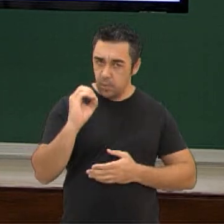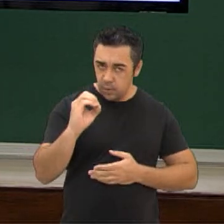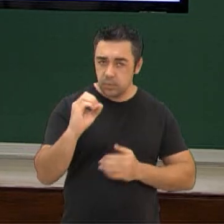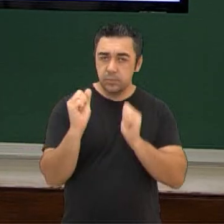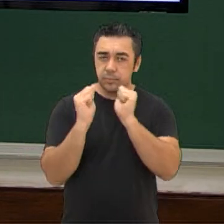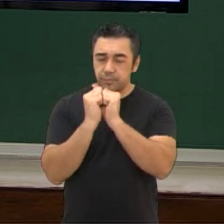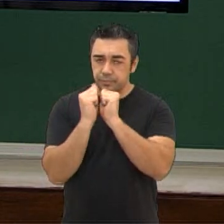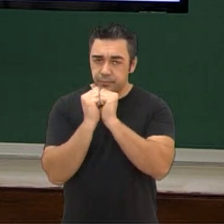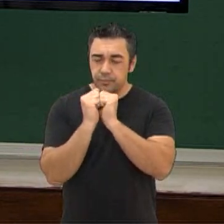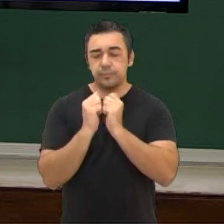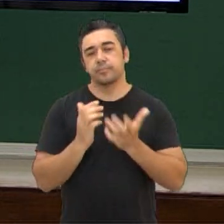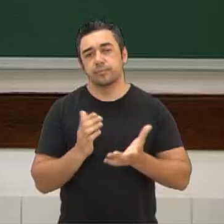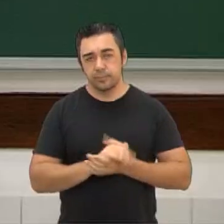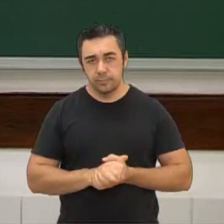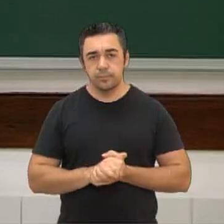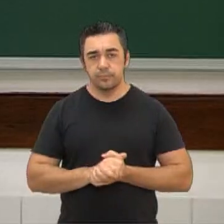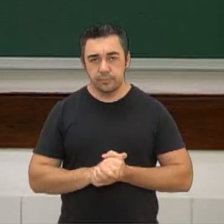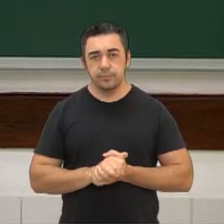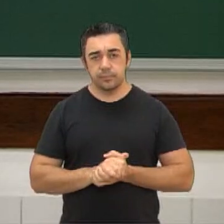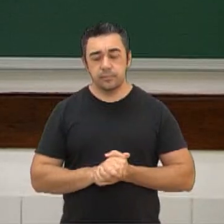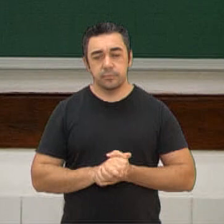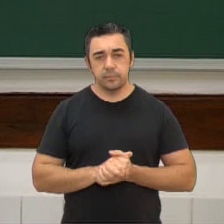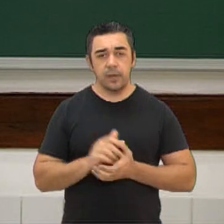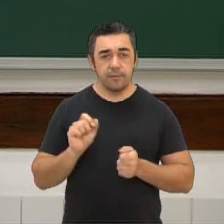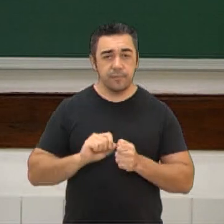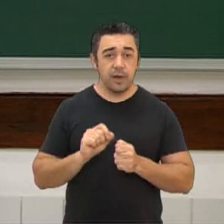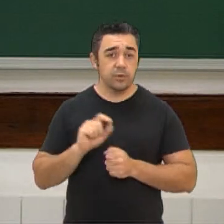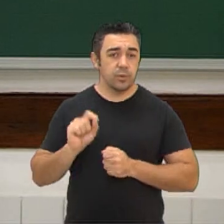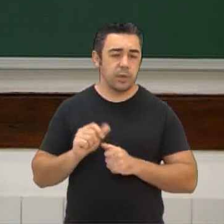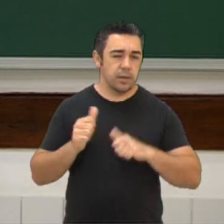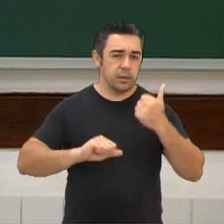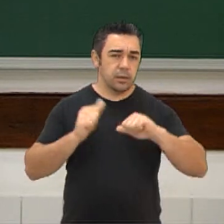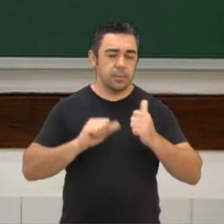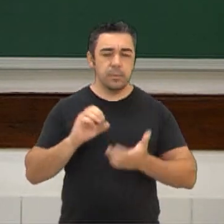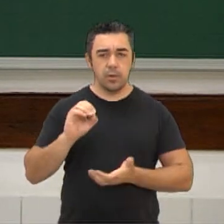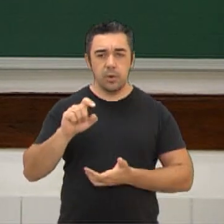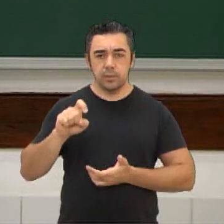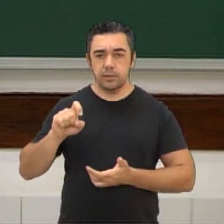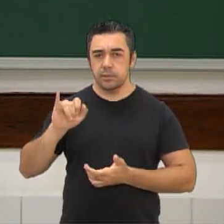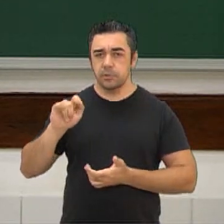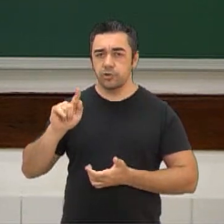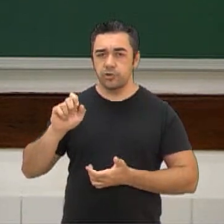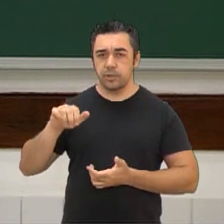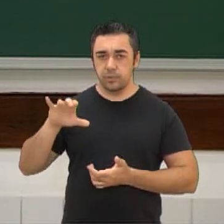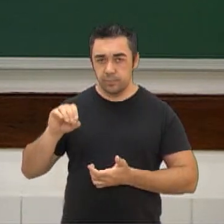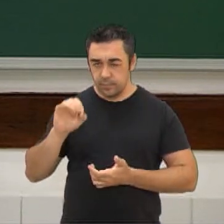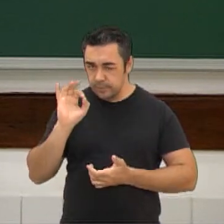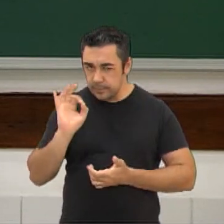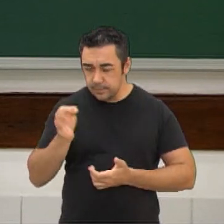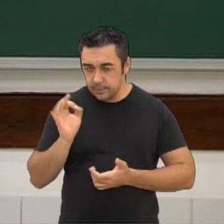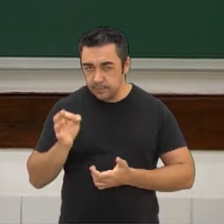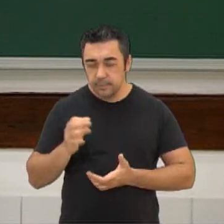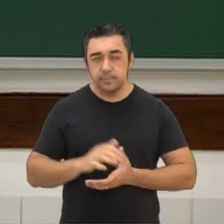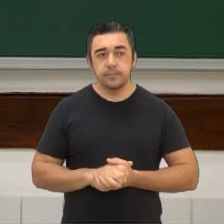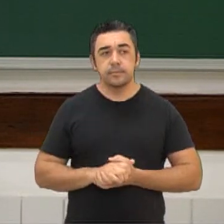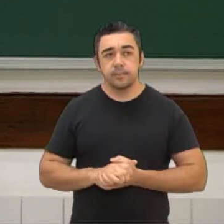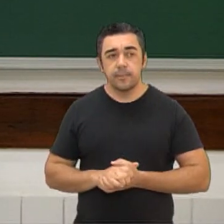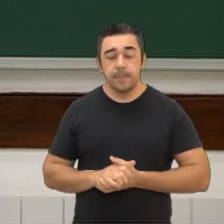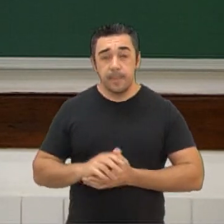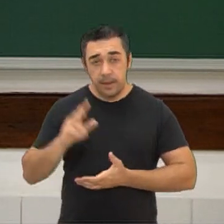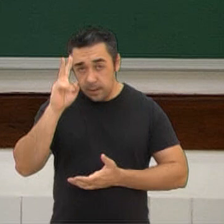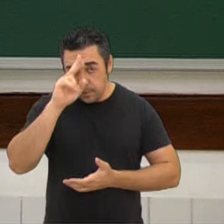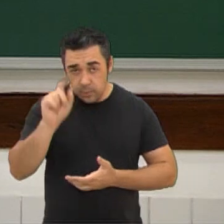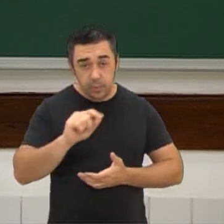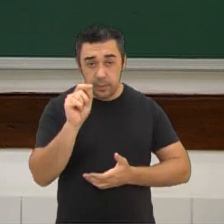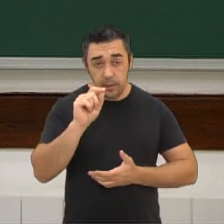correspondem a compostos formados pelo elemento químico oxigênio, certo, senhoras e senhores?